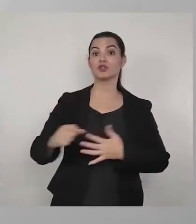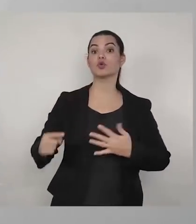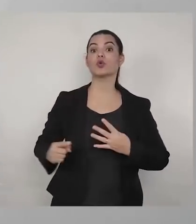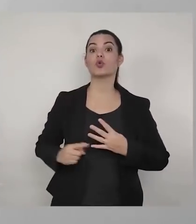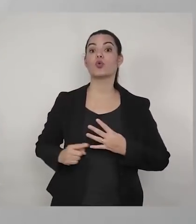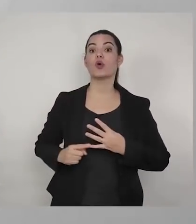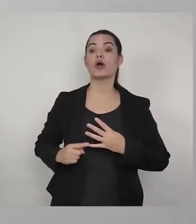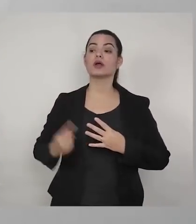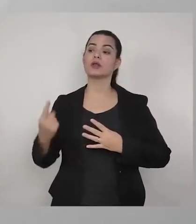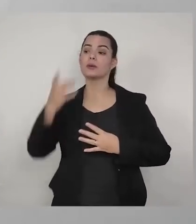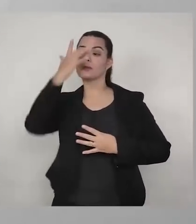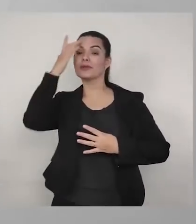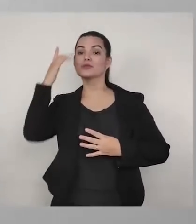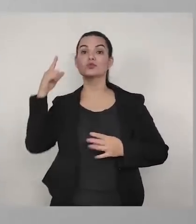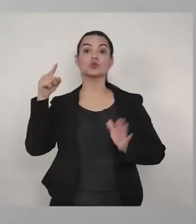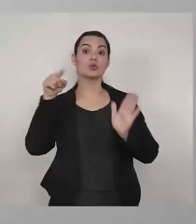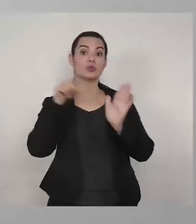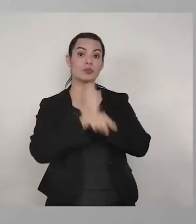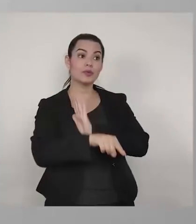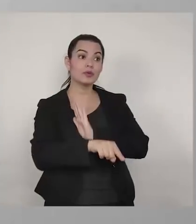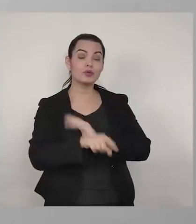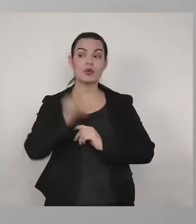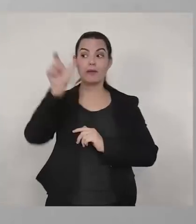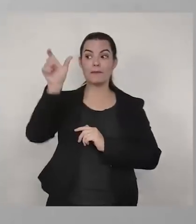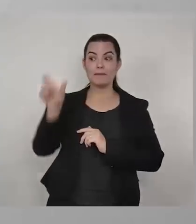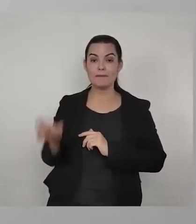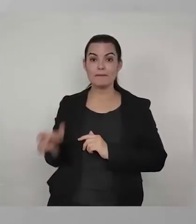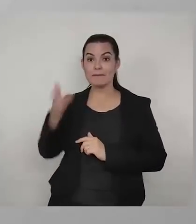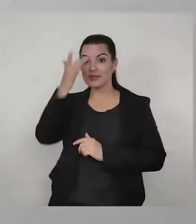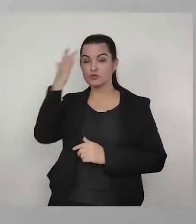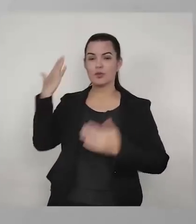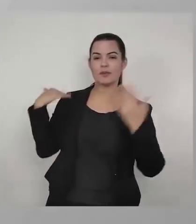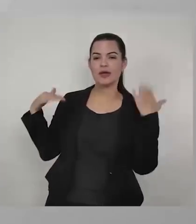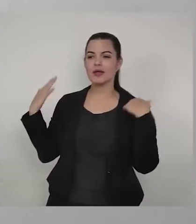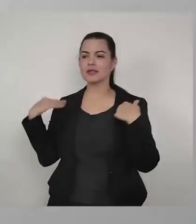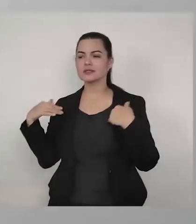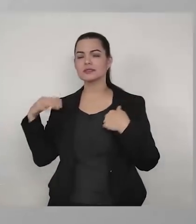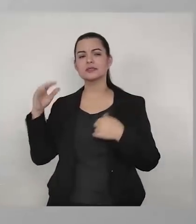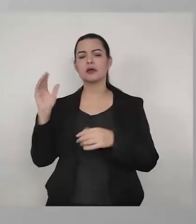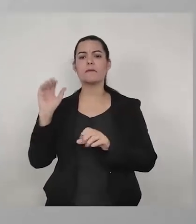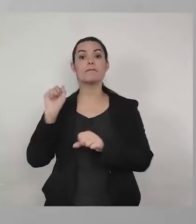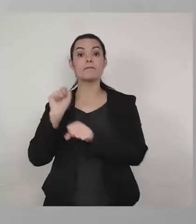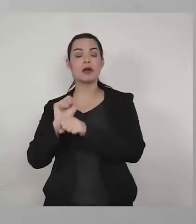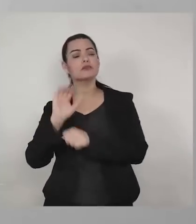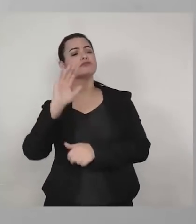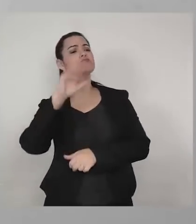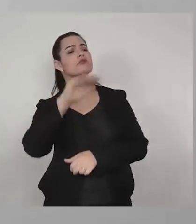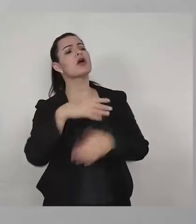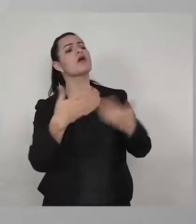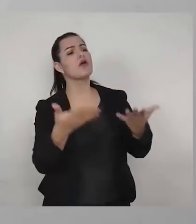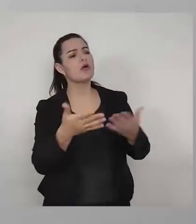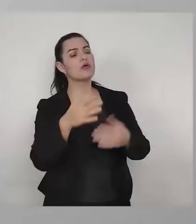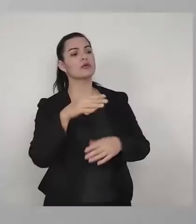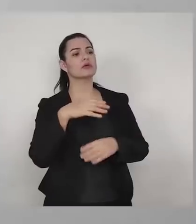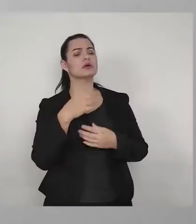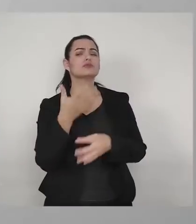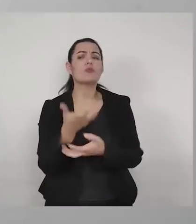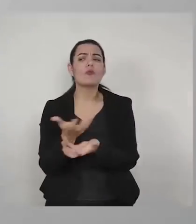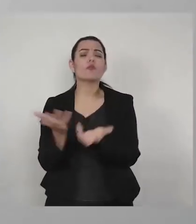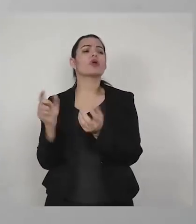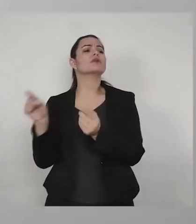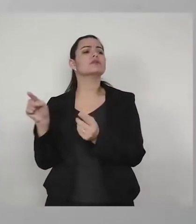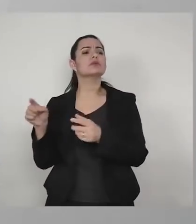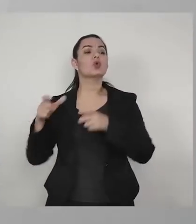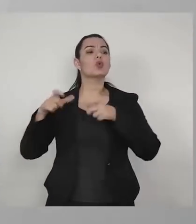pergunta: algum turista ouviu falar sobre a seca no sertão nordestino? O que você pensa a